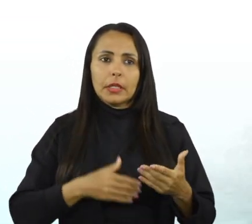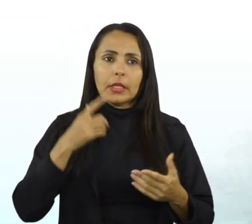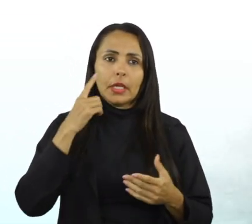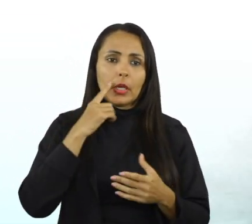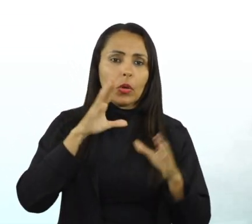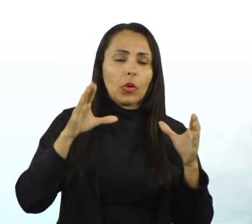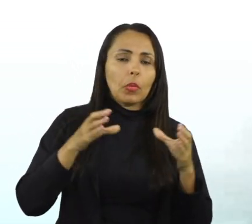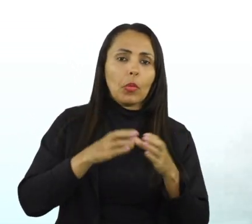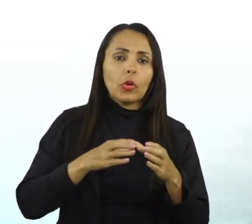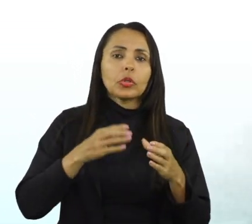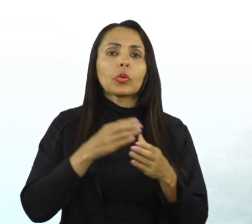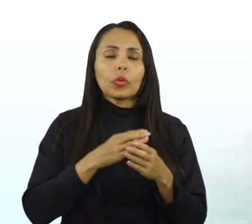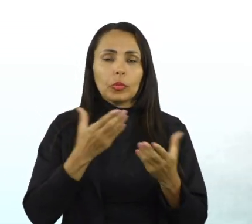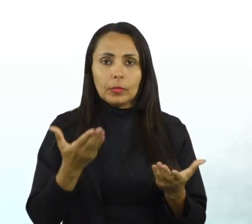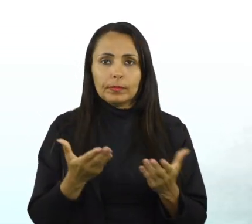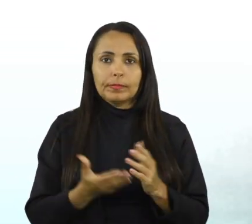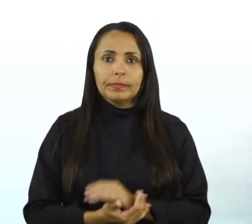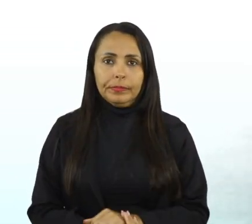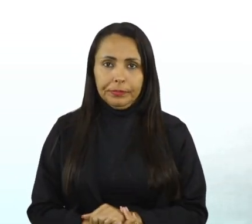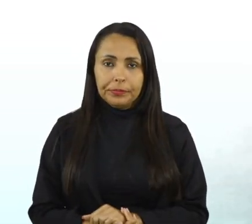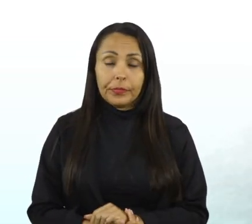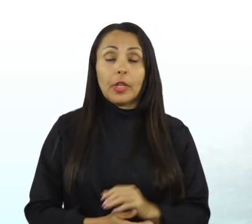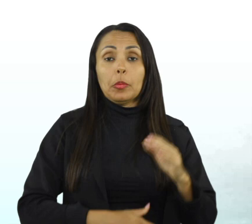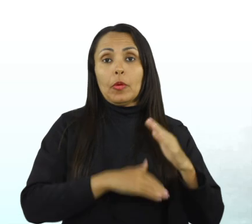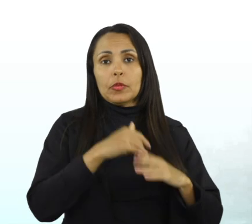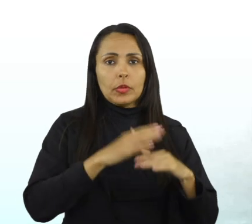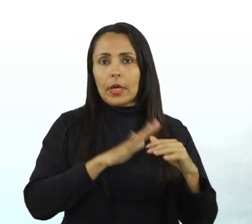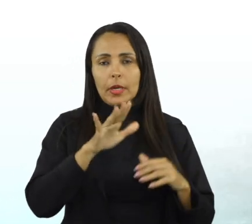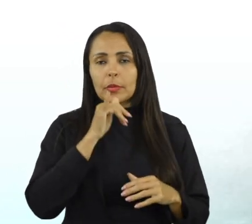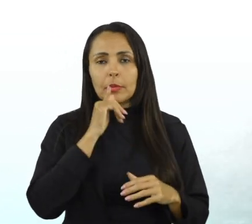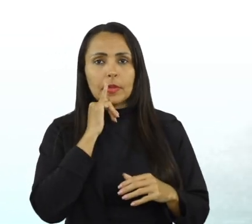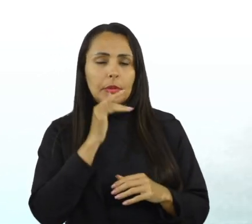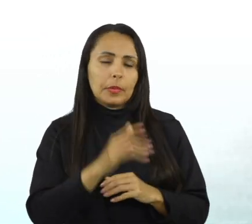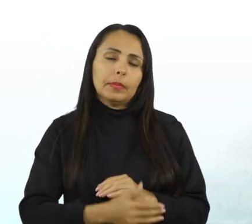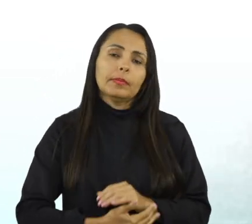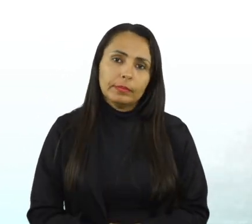por grupos, de profissionais, por exemplo,